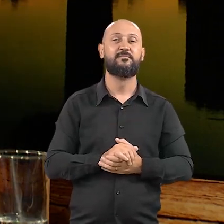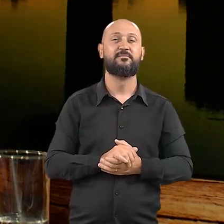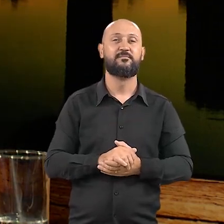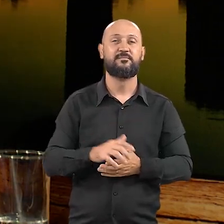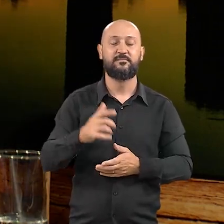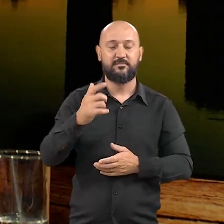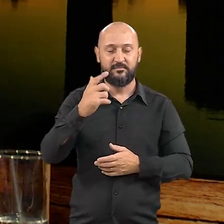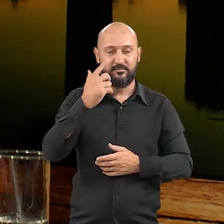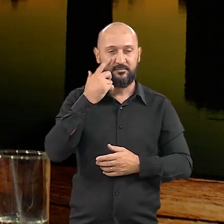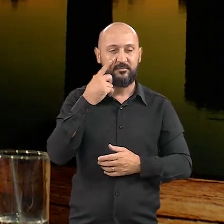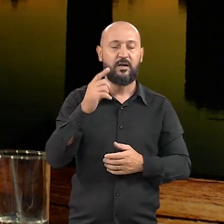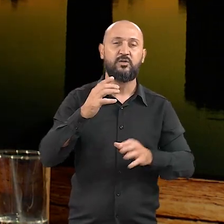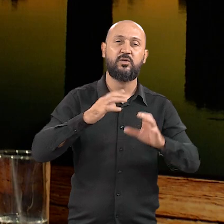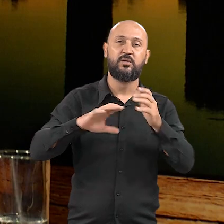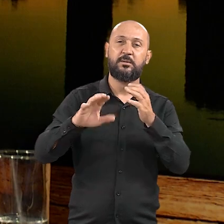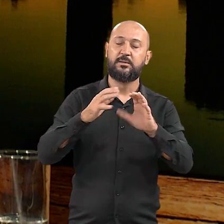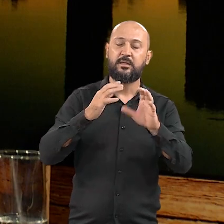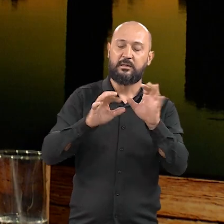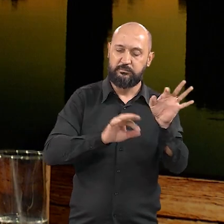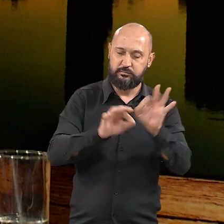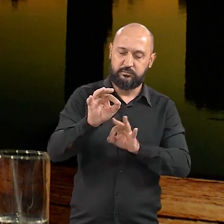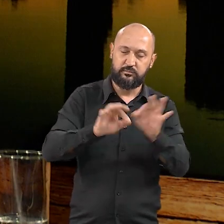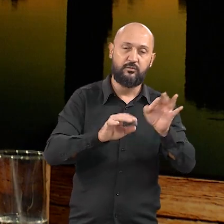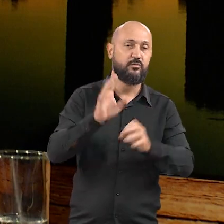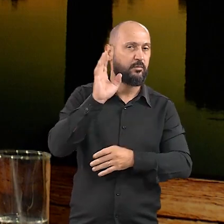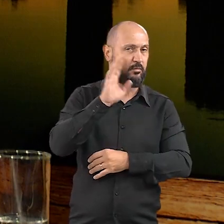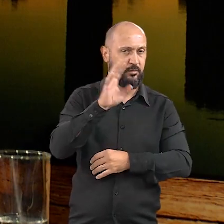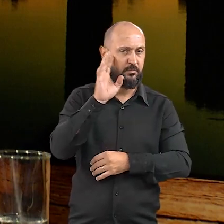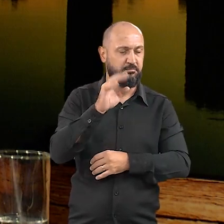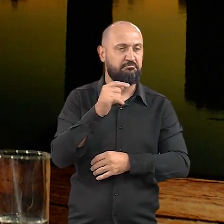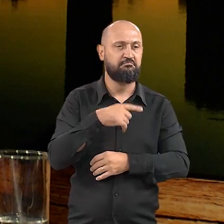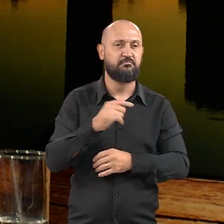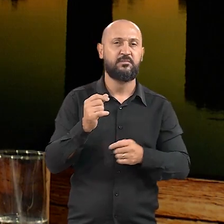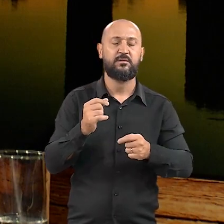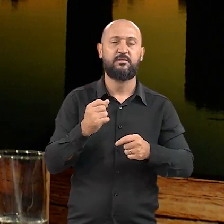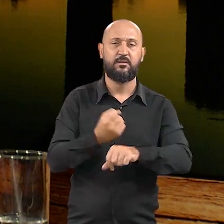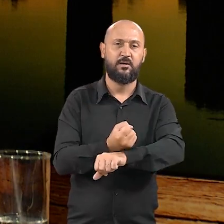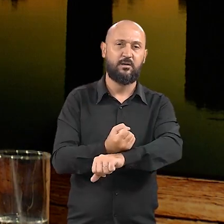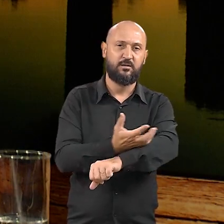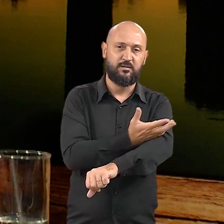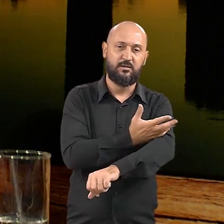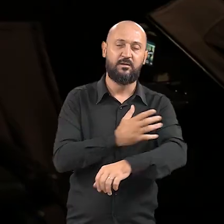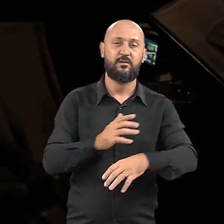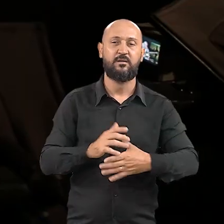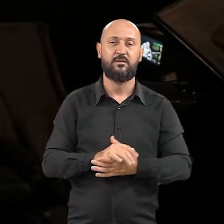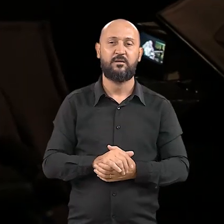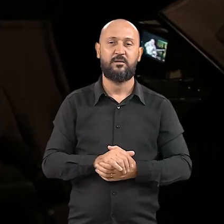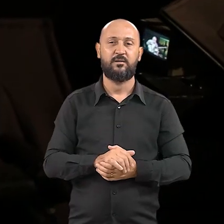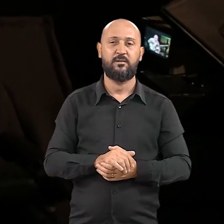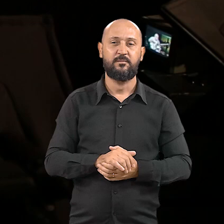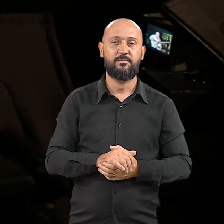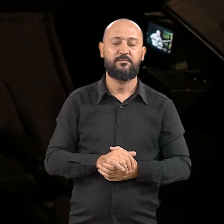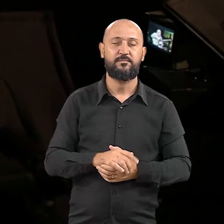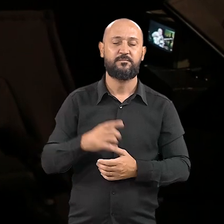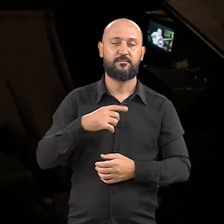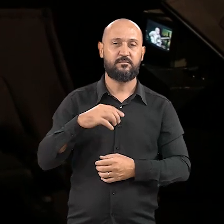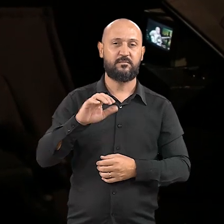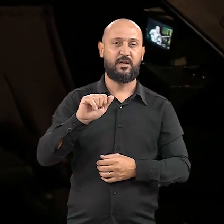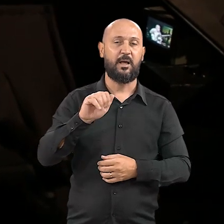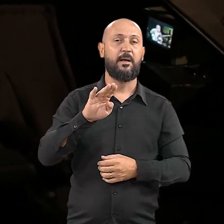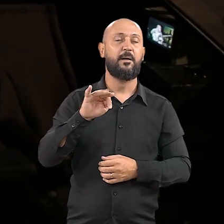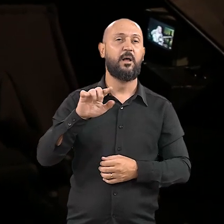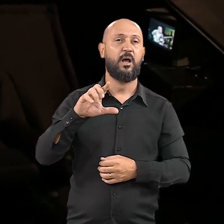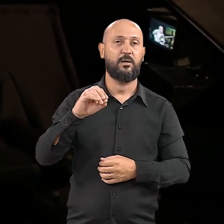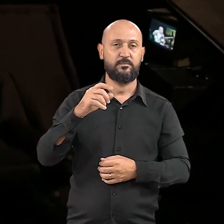eu fiz essa aí, a gente produziu, ficou super legal, eles ficaram emocionados. E aí depois eu fiz para o Abílio